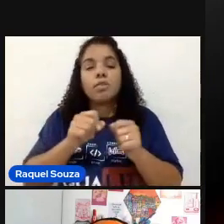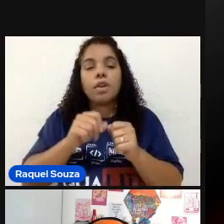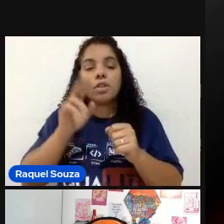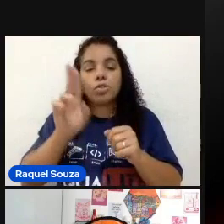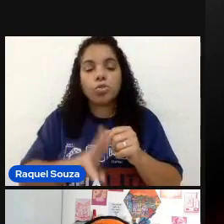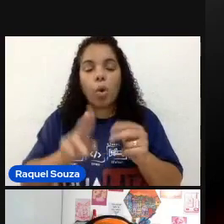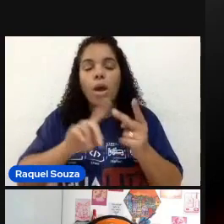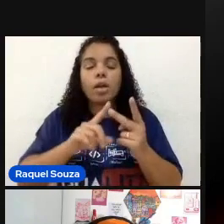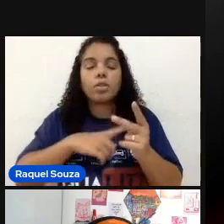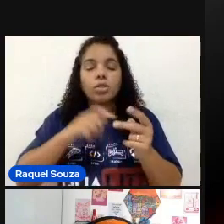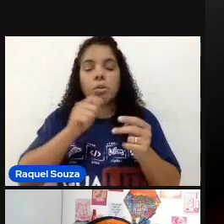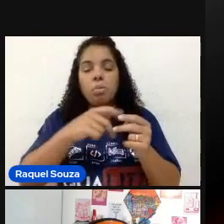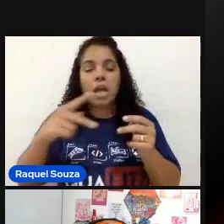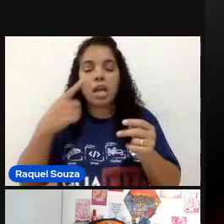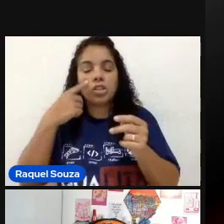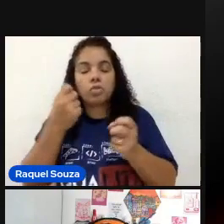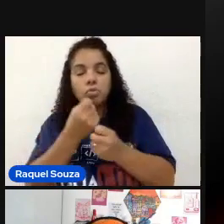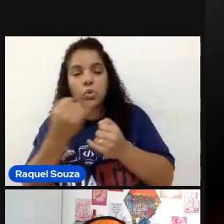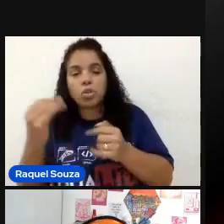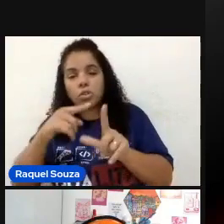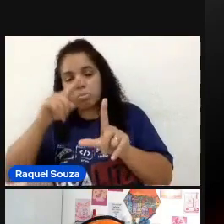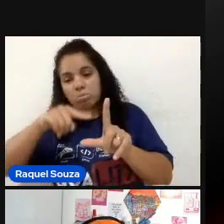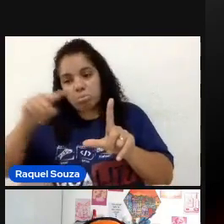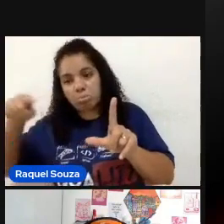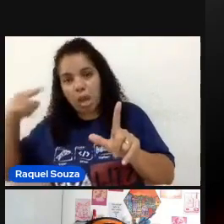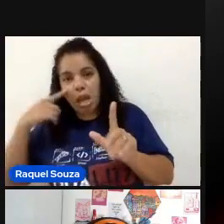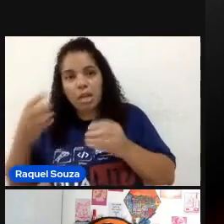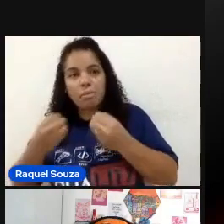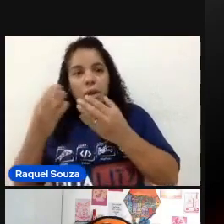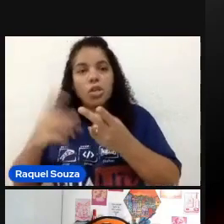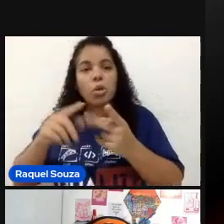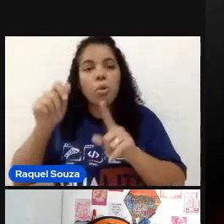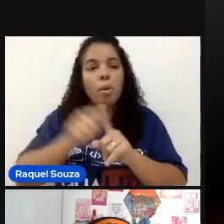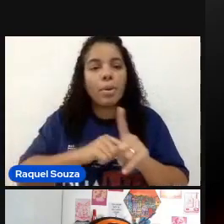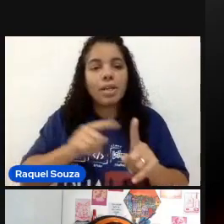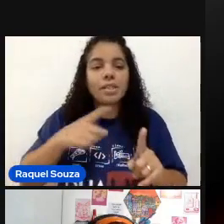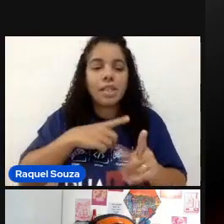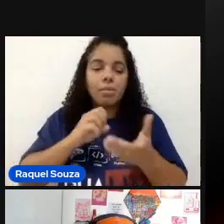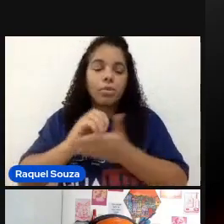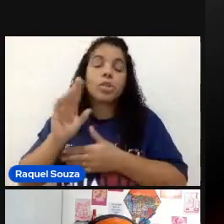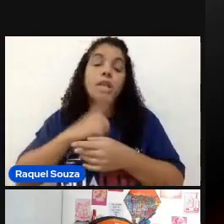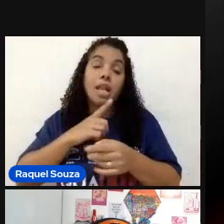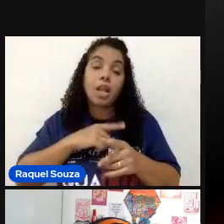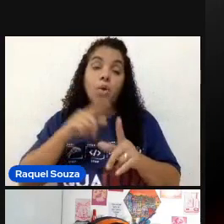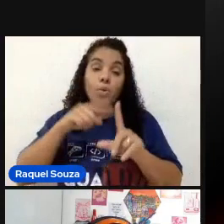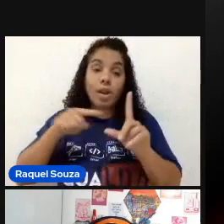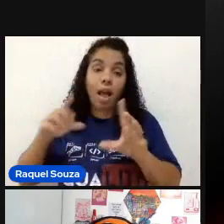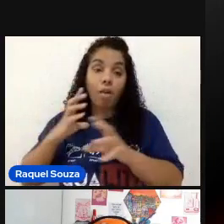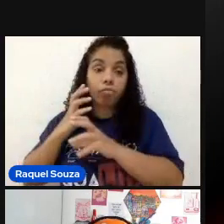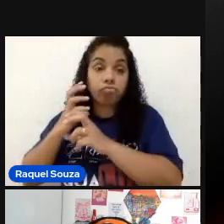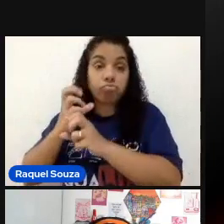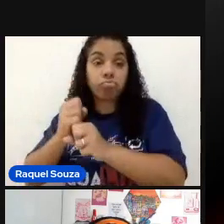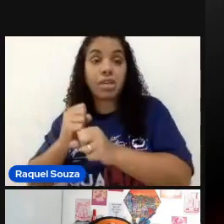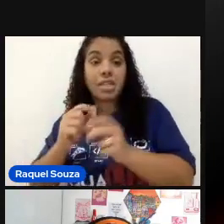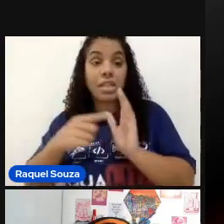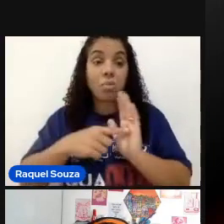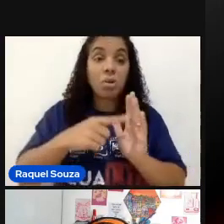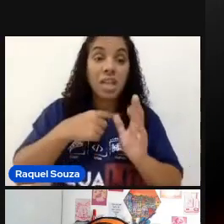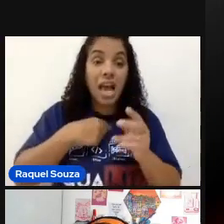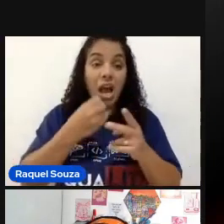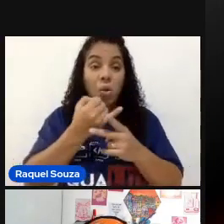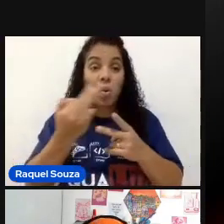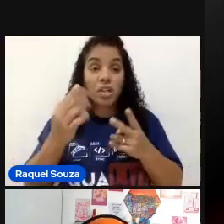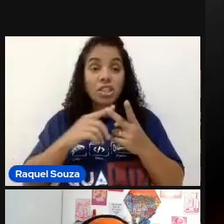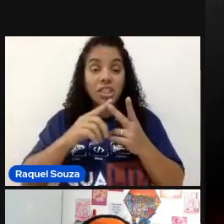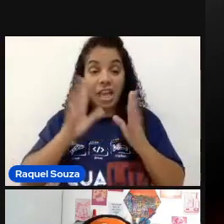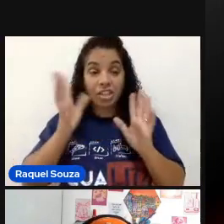quantidade de lixo ao mês que ele enviou para a reciclagem. Teria também um gráfico acumulativo demonstrando a quantidade de resíduos já